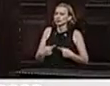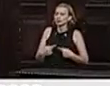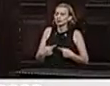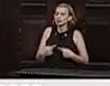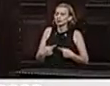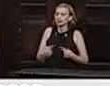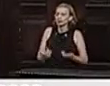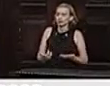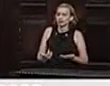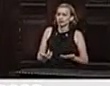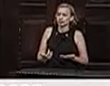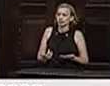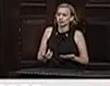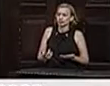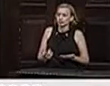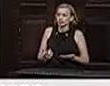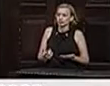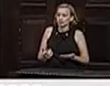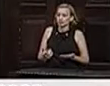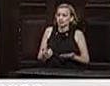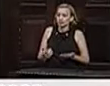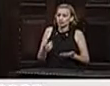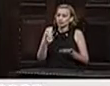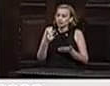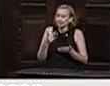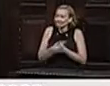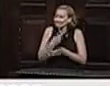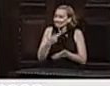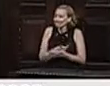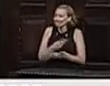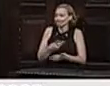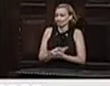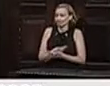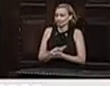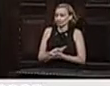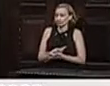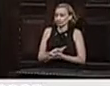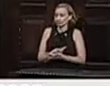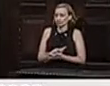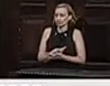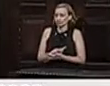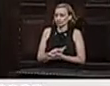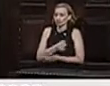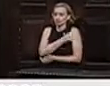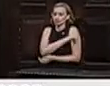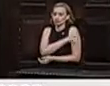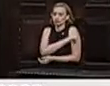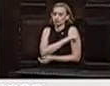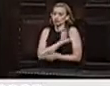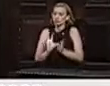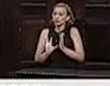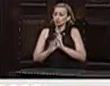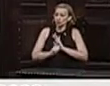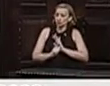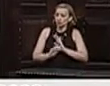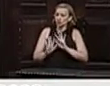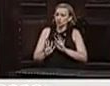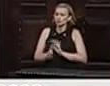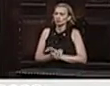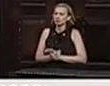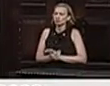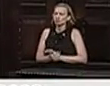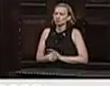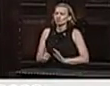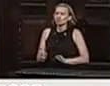dos governos mais corruptos da história do Rio de Janeiro, e área que a concorrência é forte. É disso que a gente está falando. Então não é